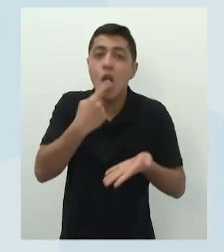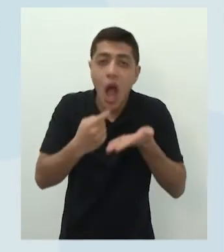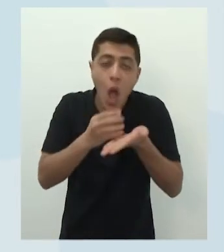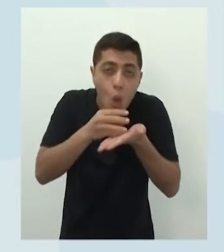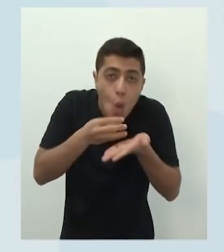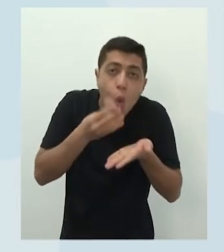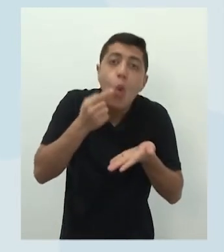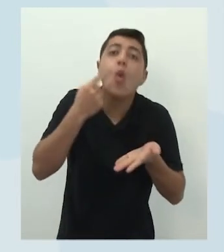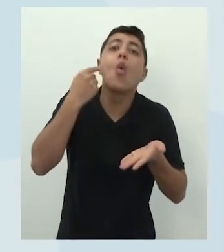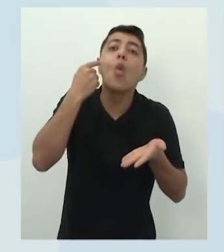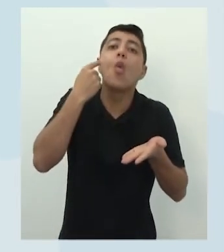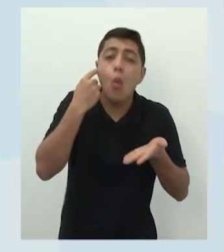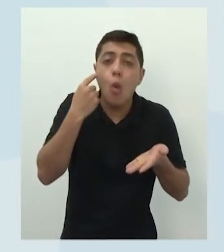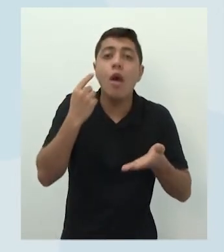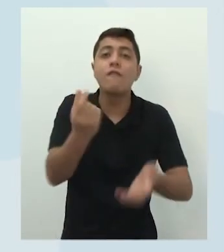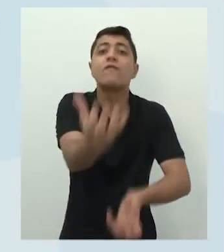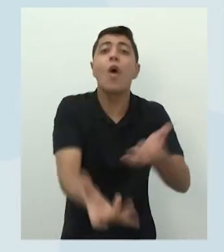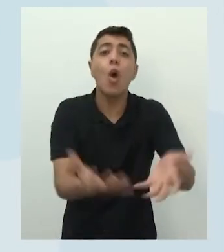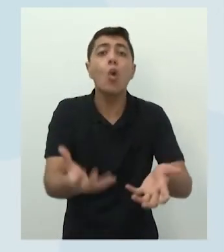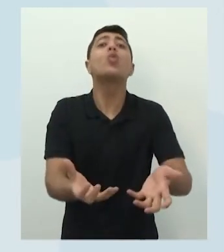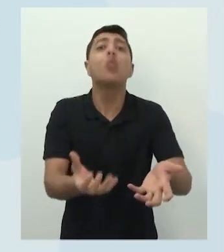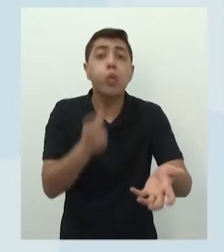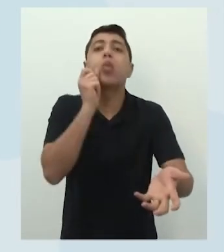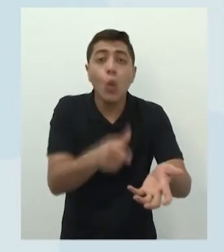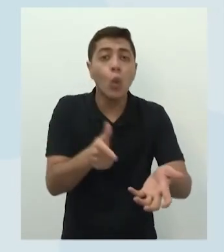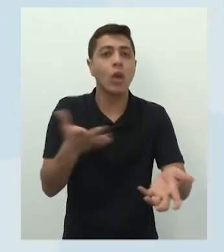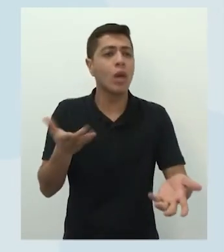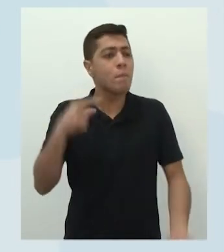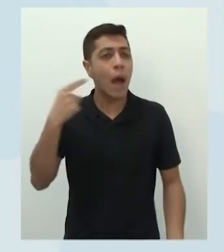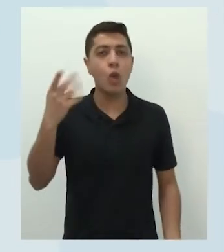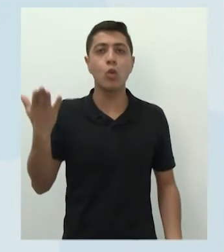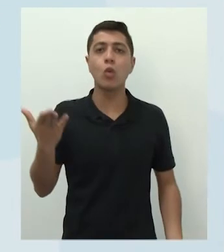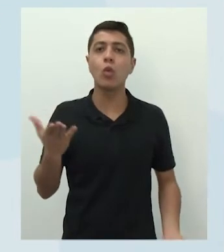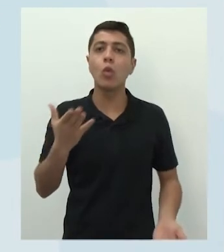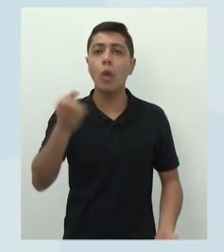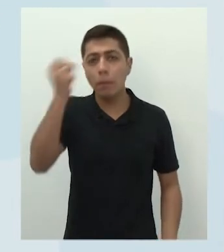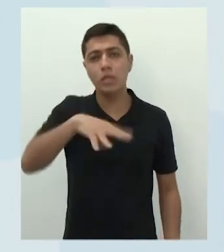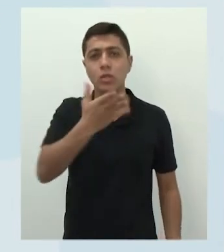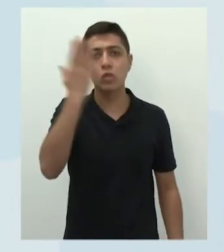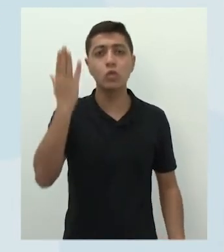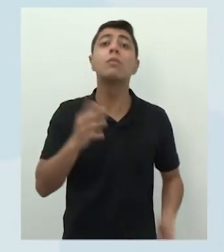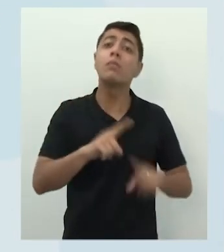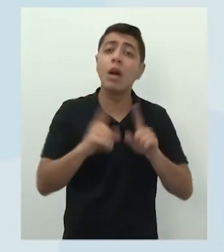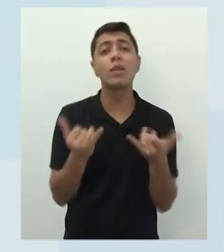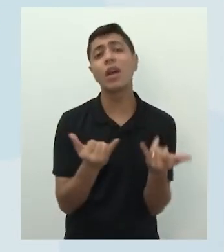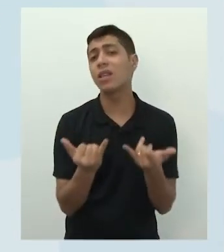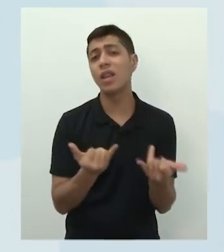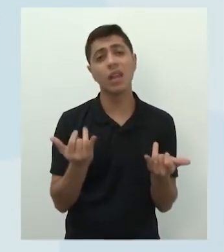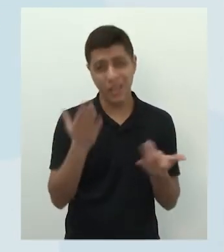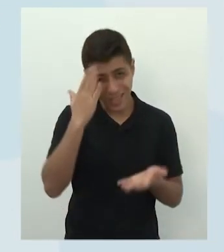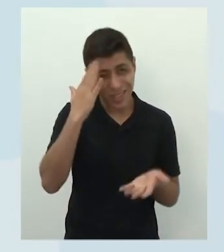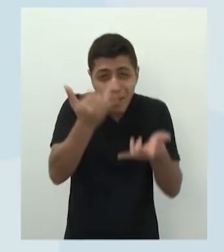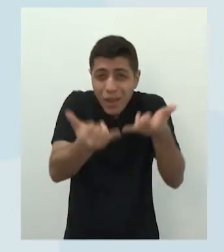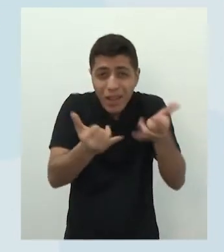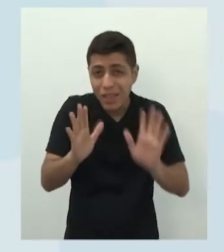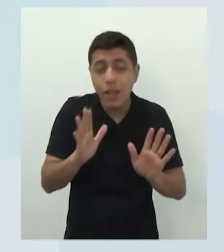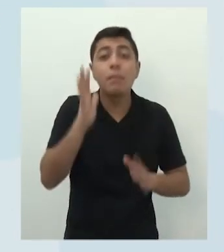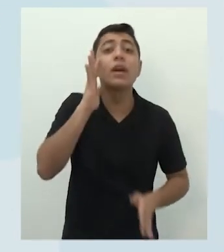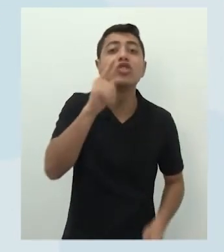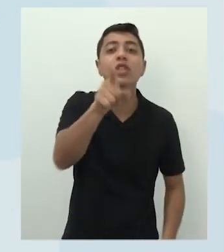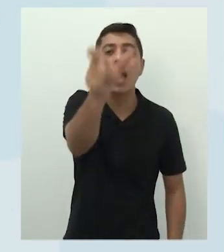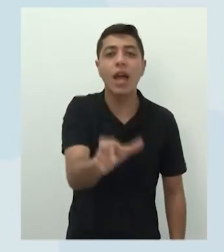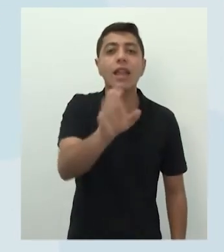com certeza ter visto isso nos pátios, nos recreios, isso é muito prevalente na população de adolescente, mas tem